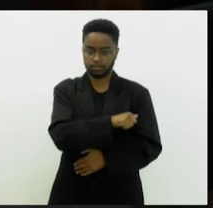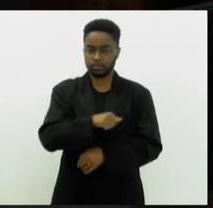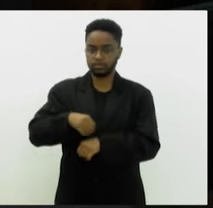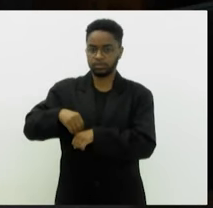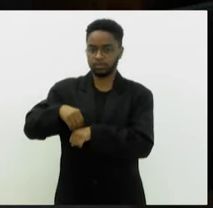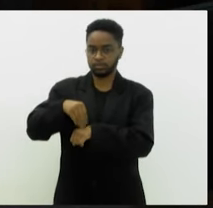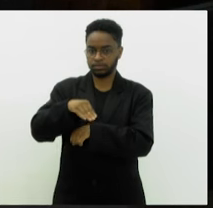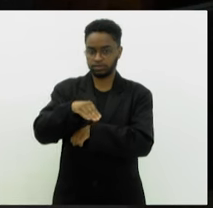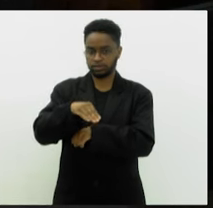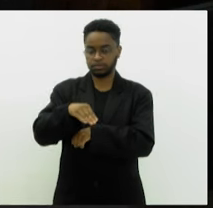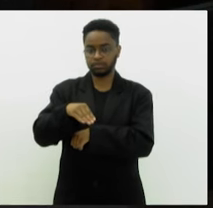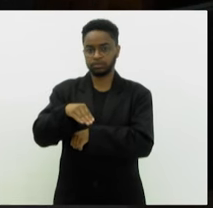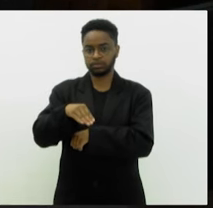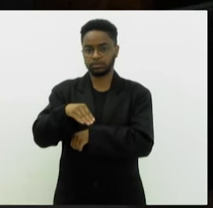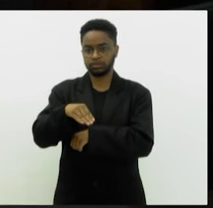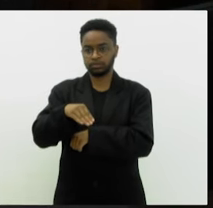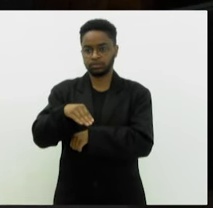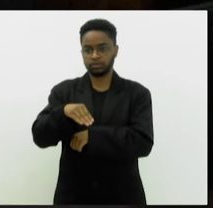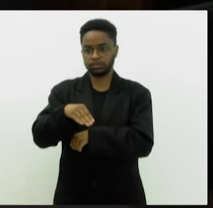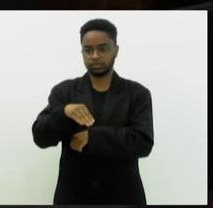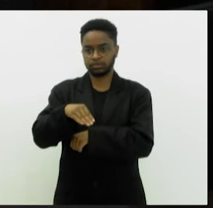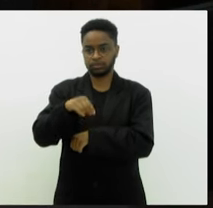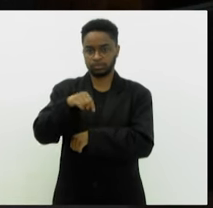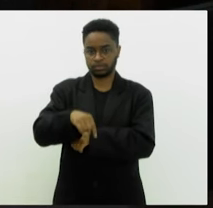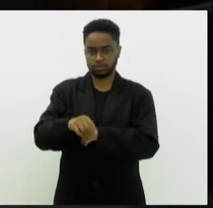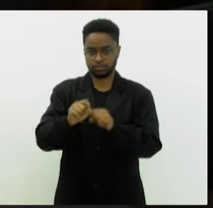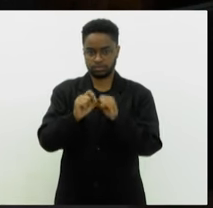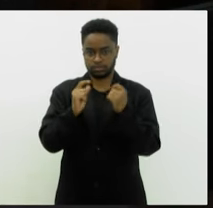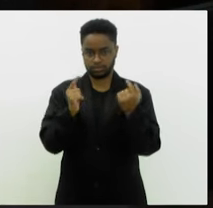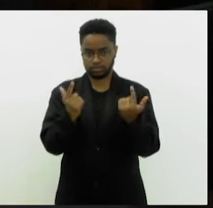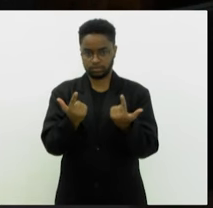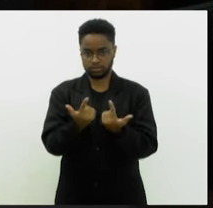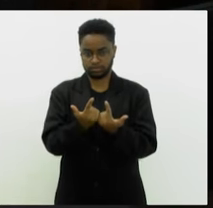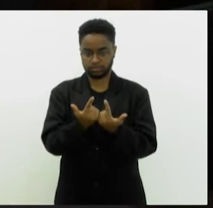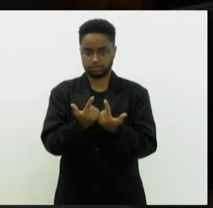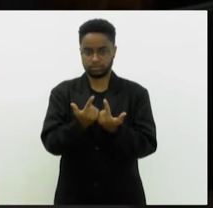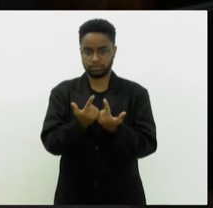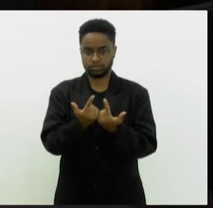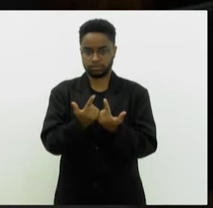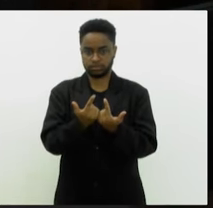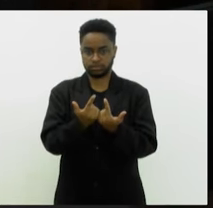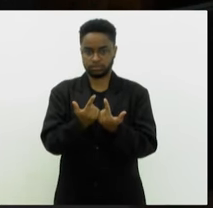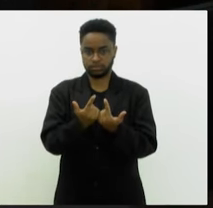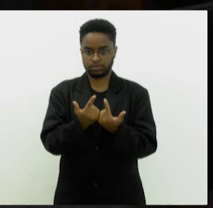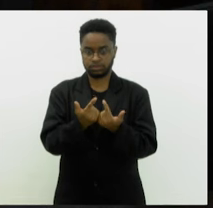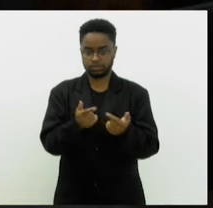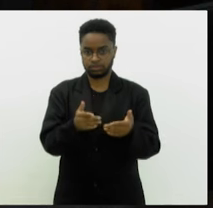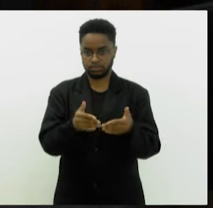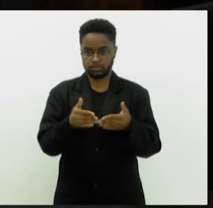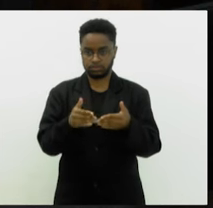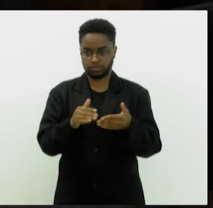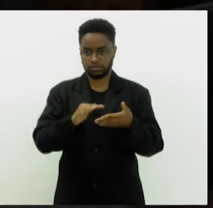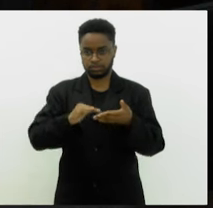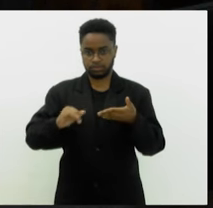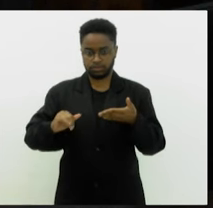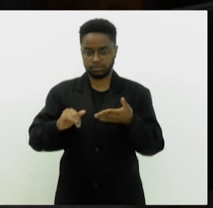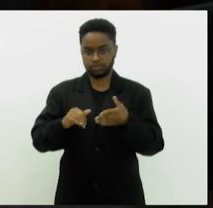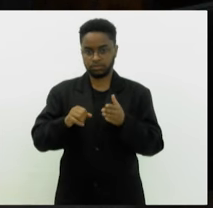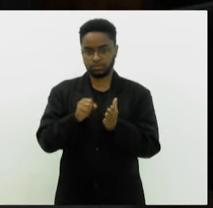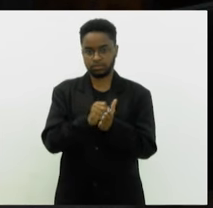de mensagem a esta Casa Legislativa, anistiando multas nos veículos